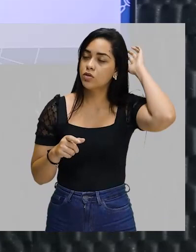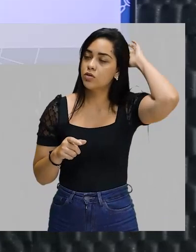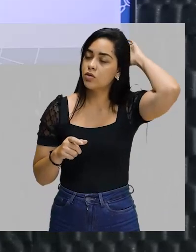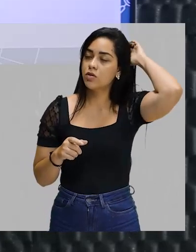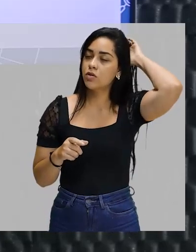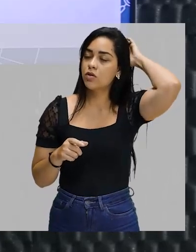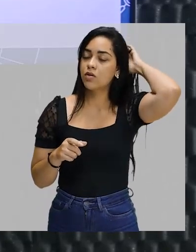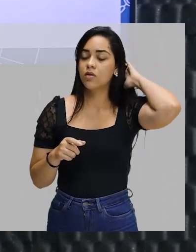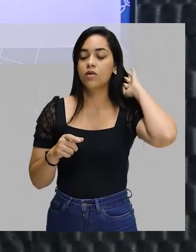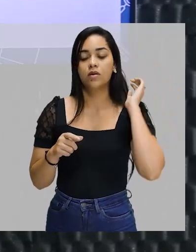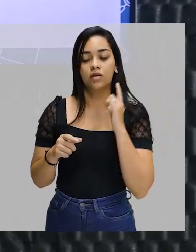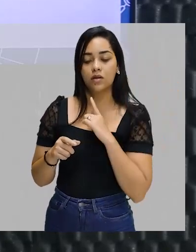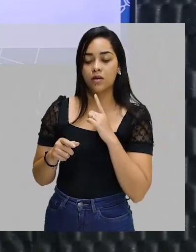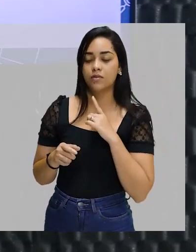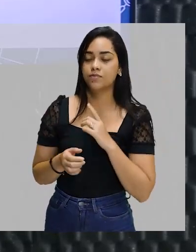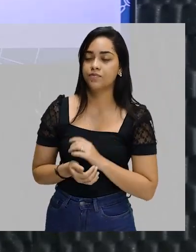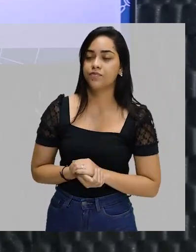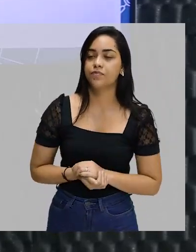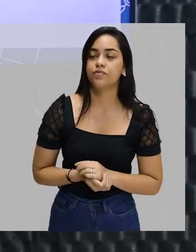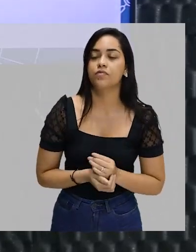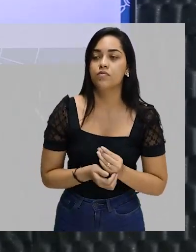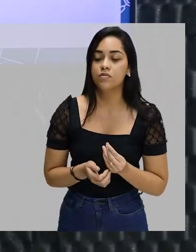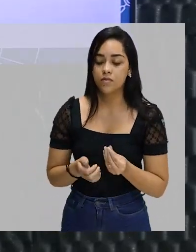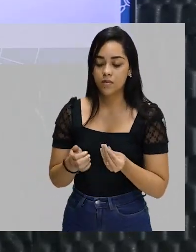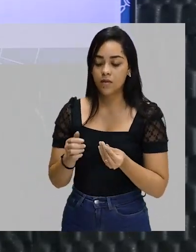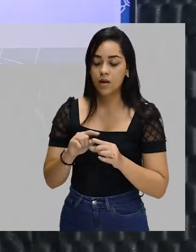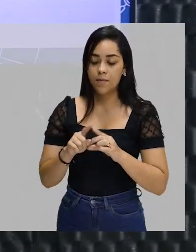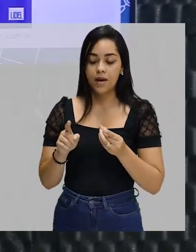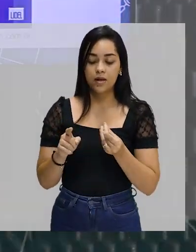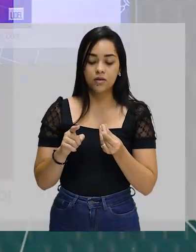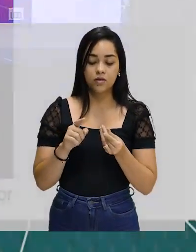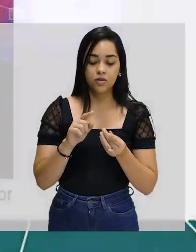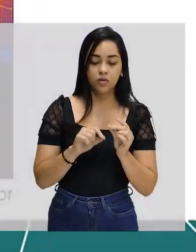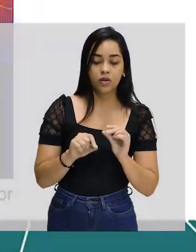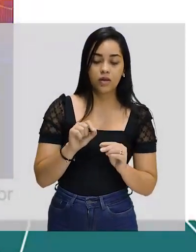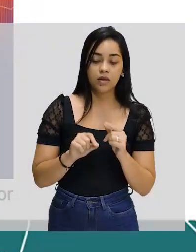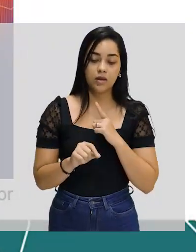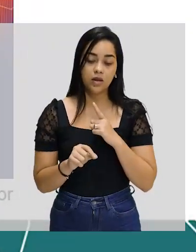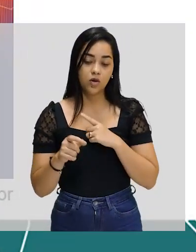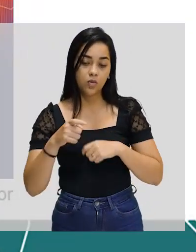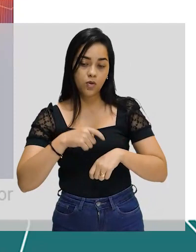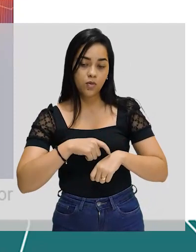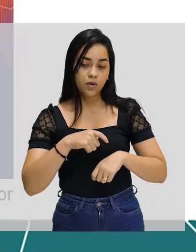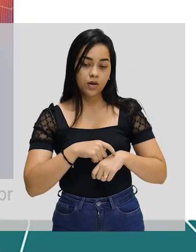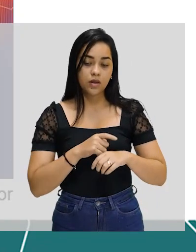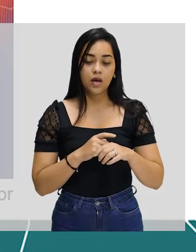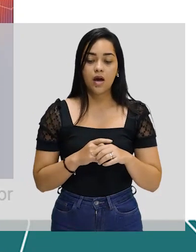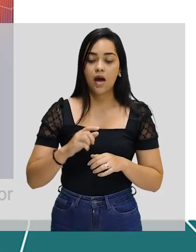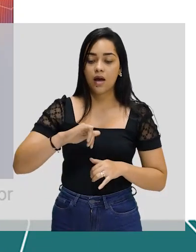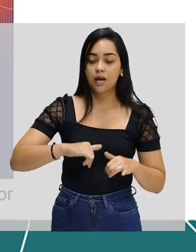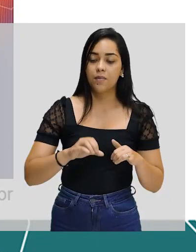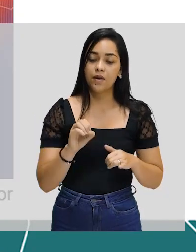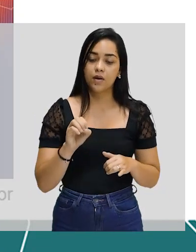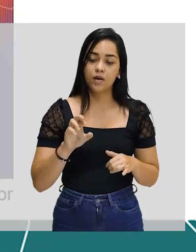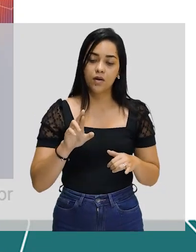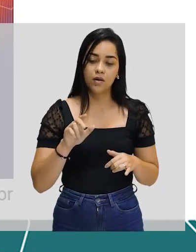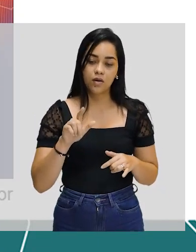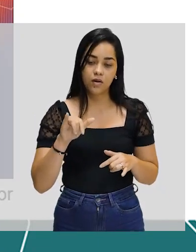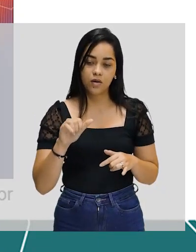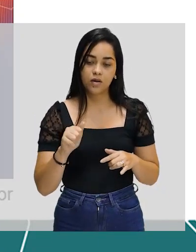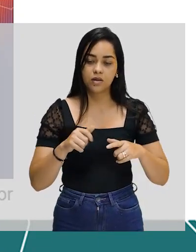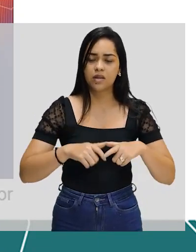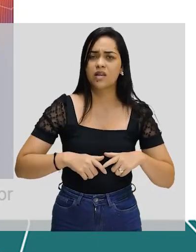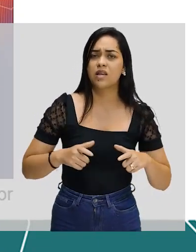era obtido, ok? Só que chega um momento, turma, que a química orgânica ela